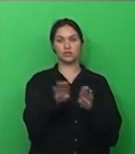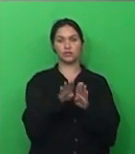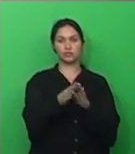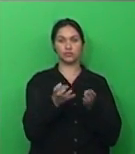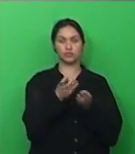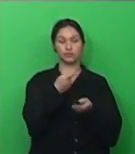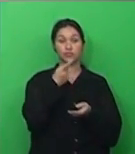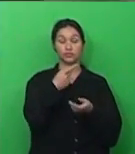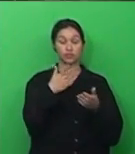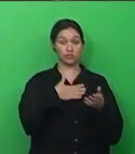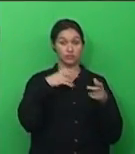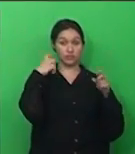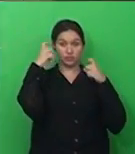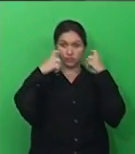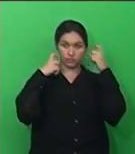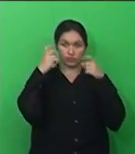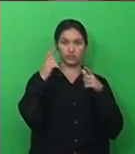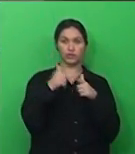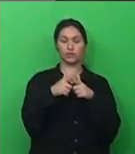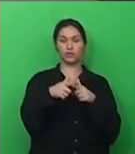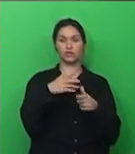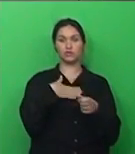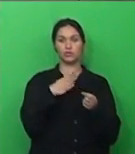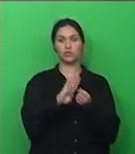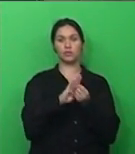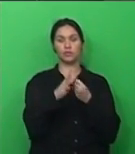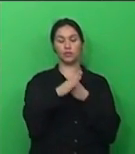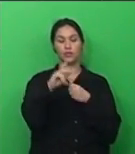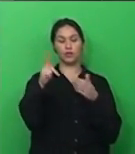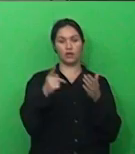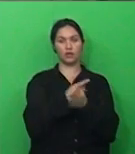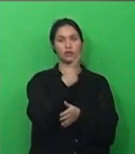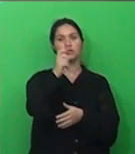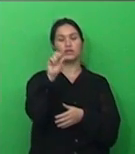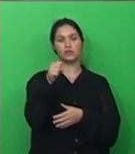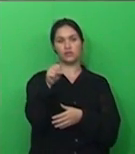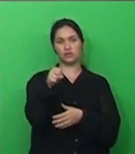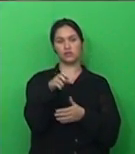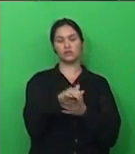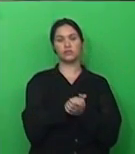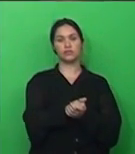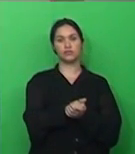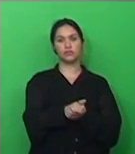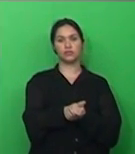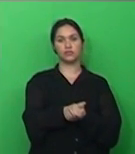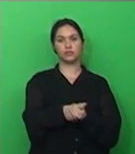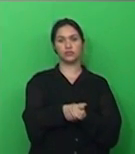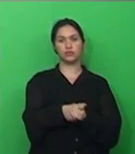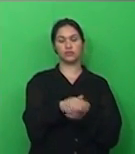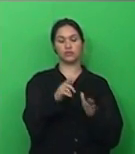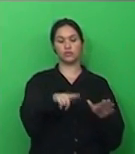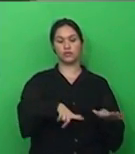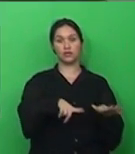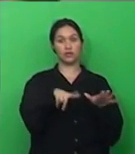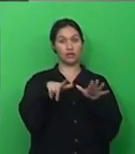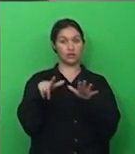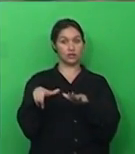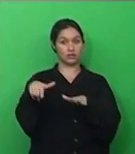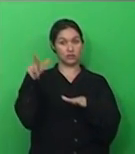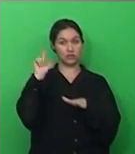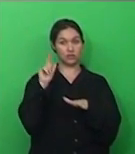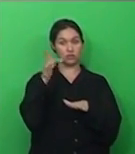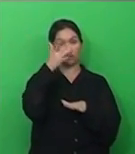minha preocupação. O meu bairro também não é diferente. Chega lá, as pessoas marcam essa semana para o dia 20, dia 12 de